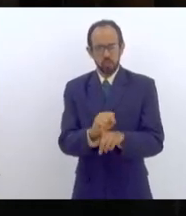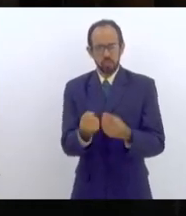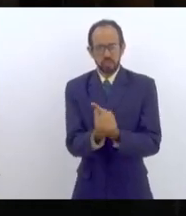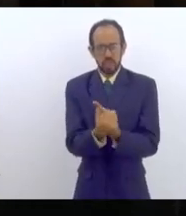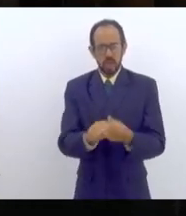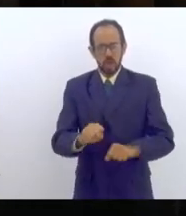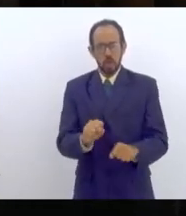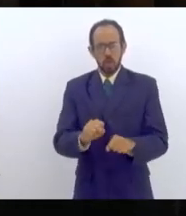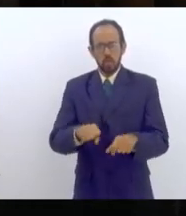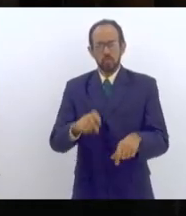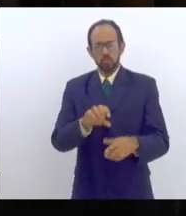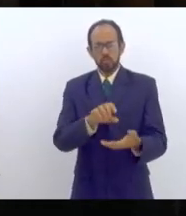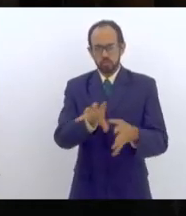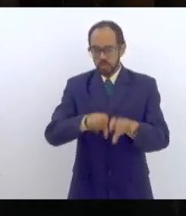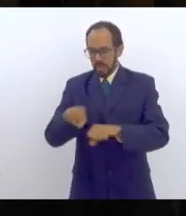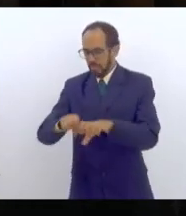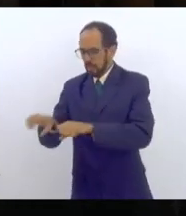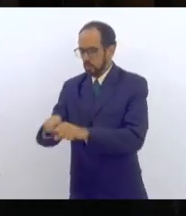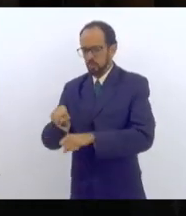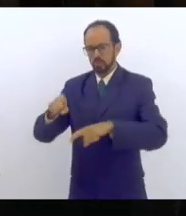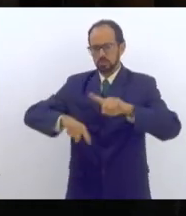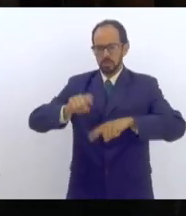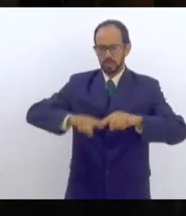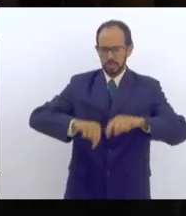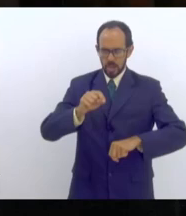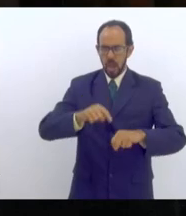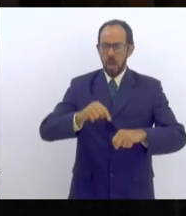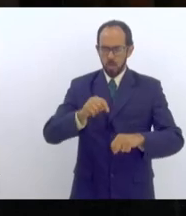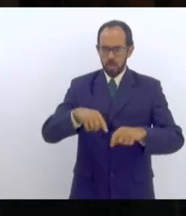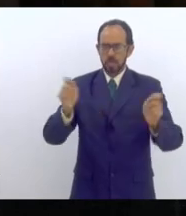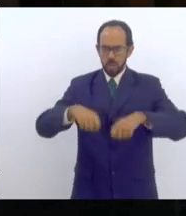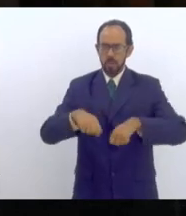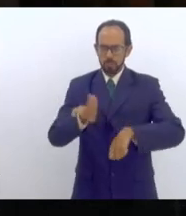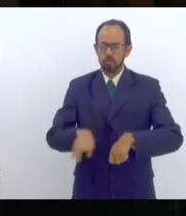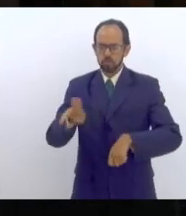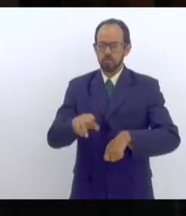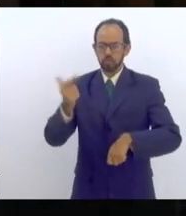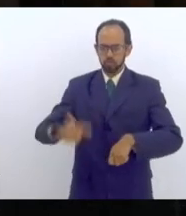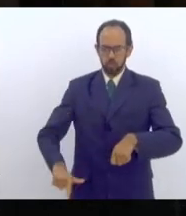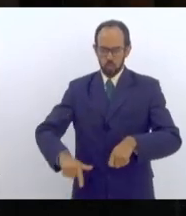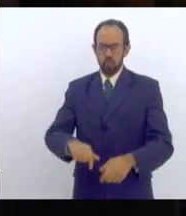de catadores de materiais recicláveis e reutilizáveis.